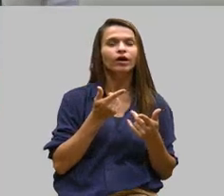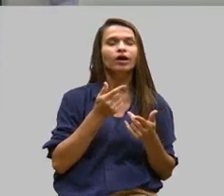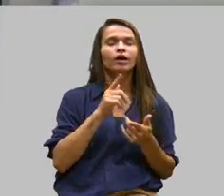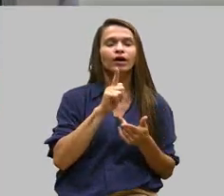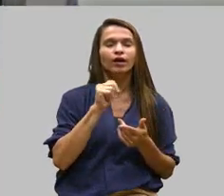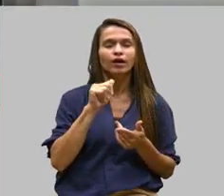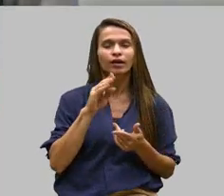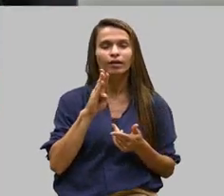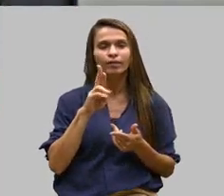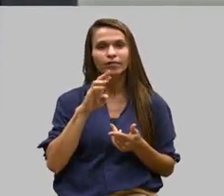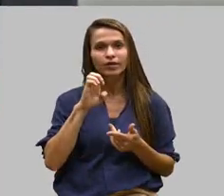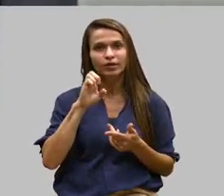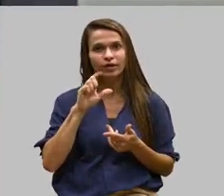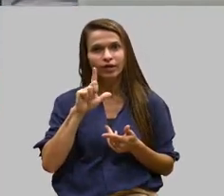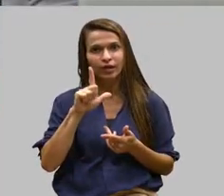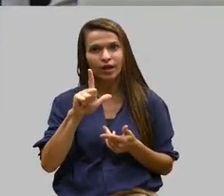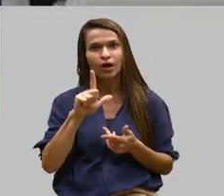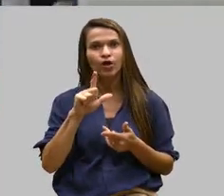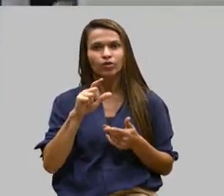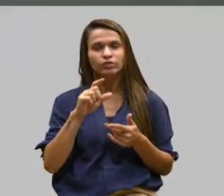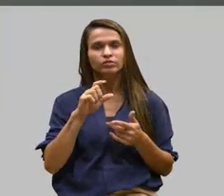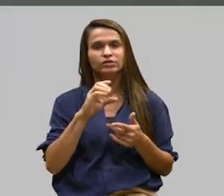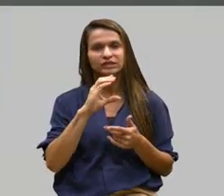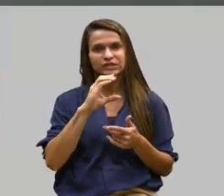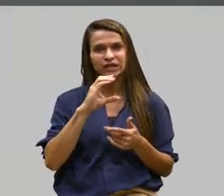administrativo do CNH industrial